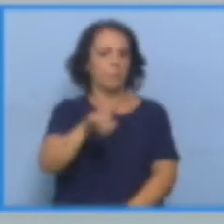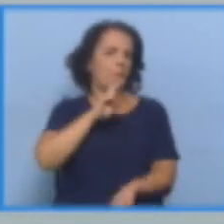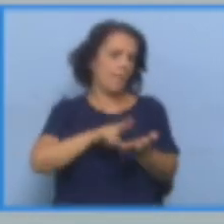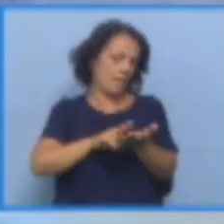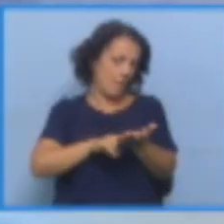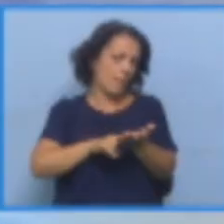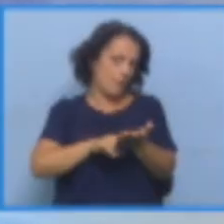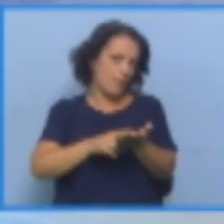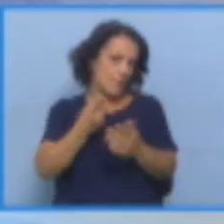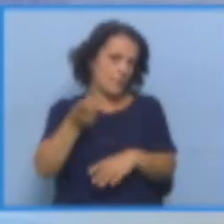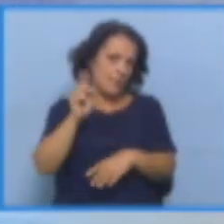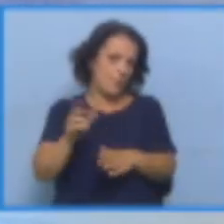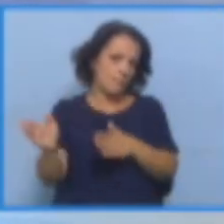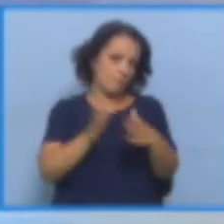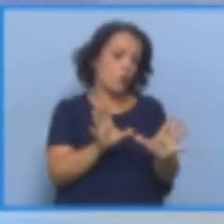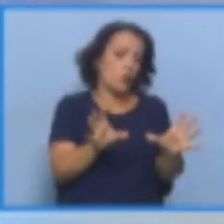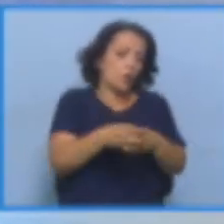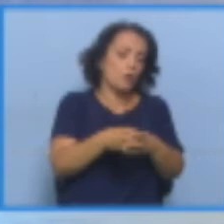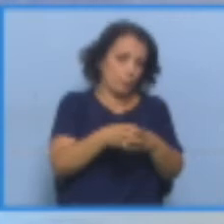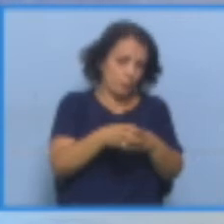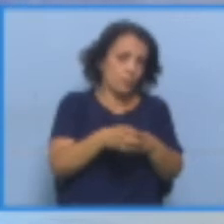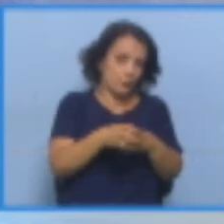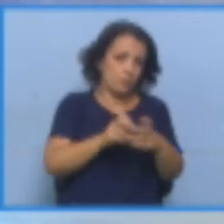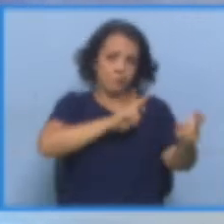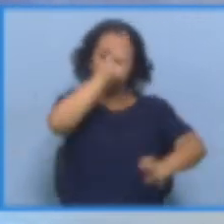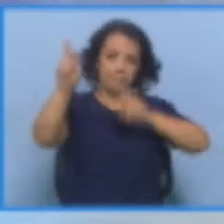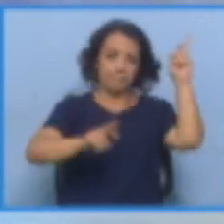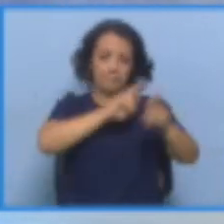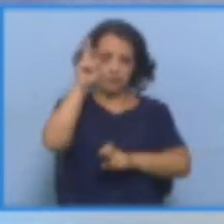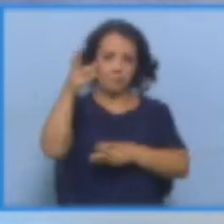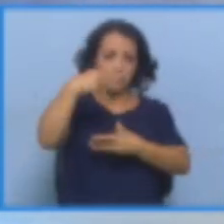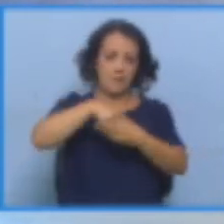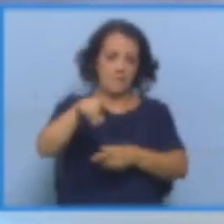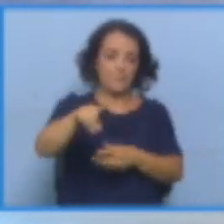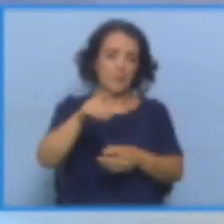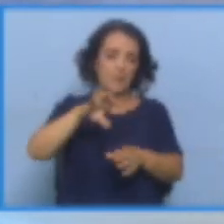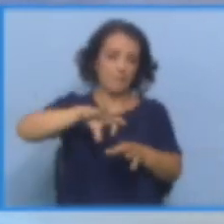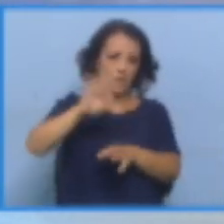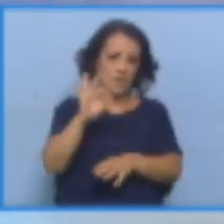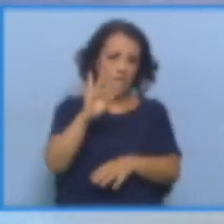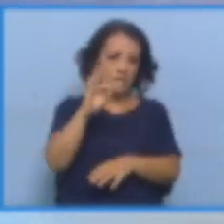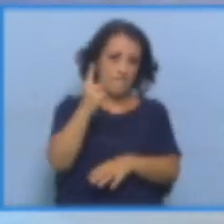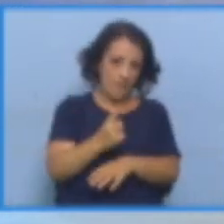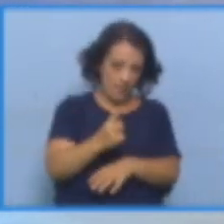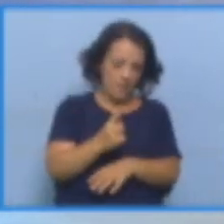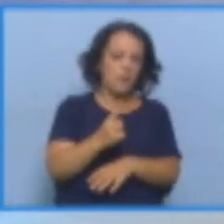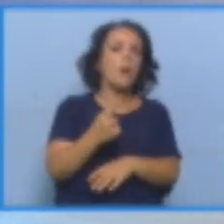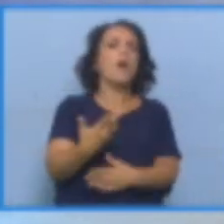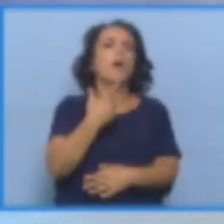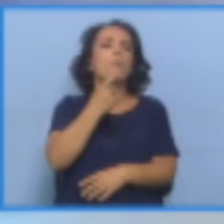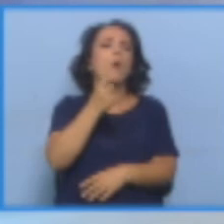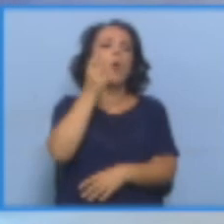se experimenta nos grupos missionários Sim. que passam pela Fundação Fé e Cooperação, não é? Hoje há mais rapazes,